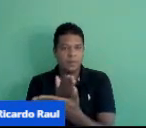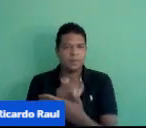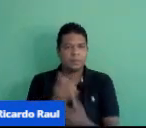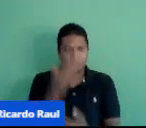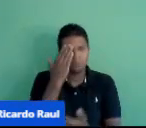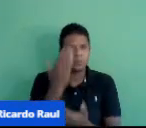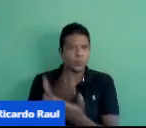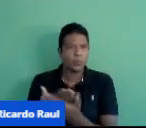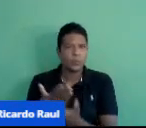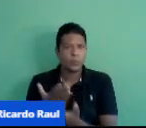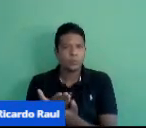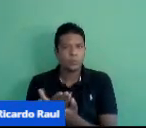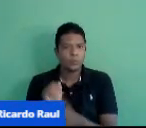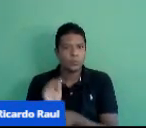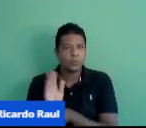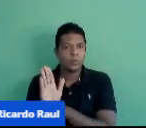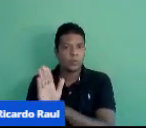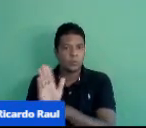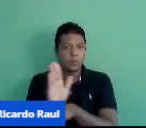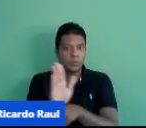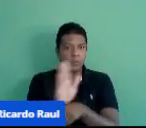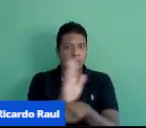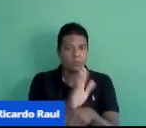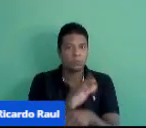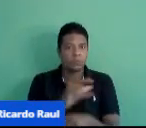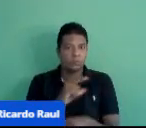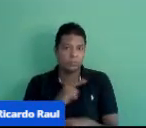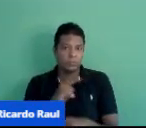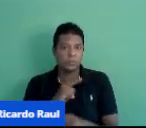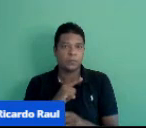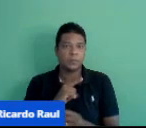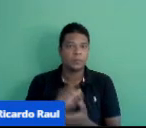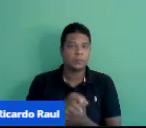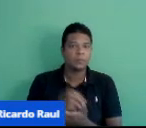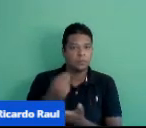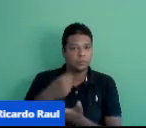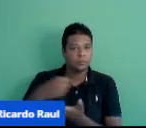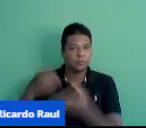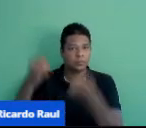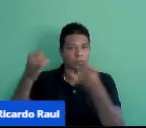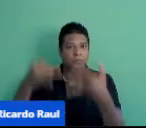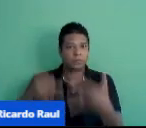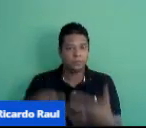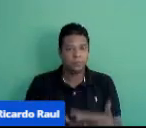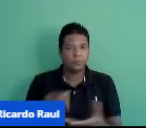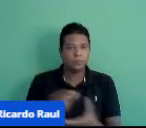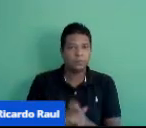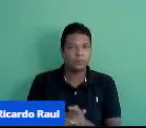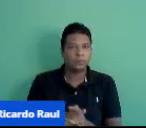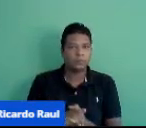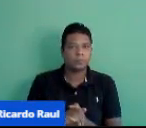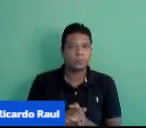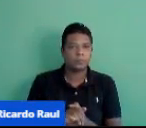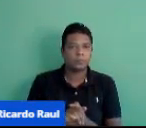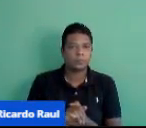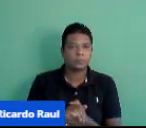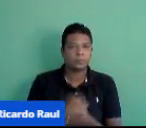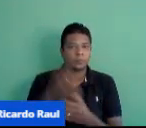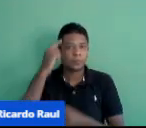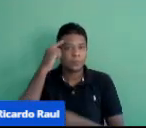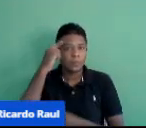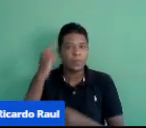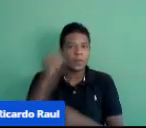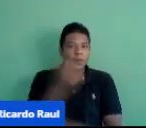assim, uma das contribuições que eu tive, né, eu até escrevi aqui, é que me trouxe ideias para trabalhar com os meus alunos. Então,